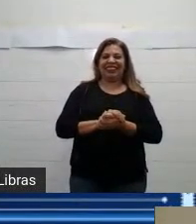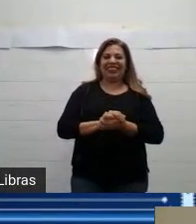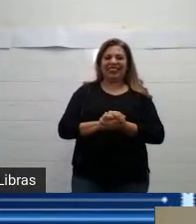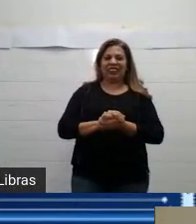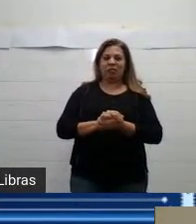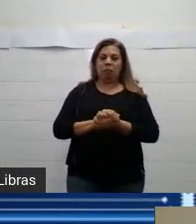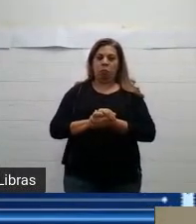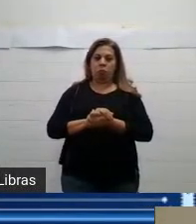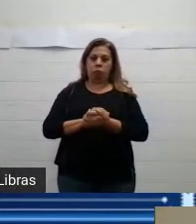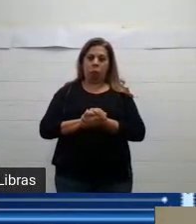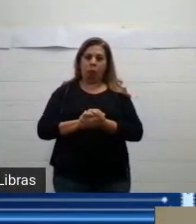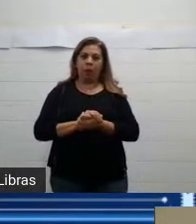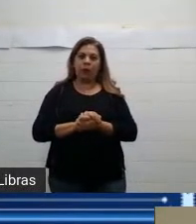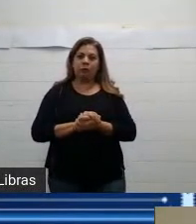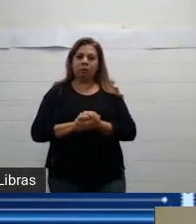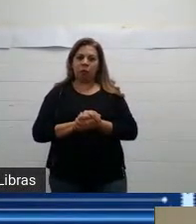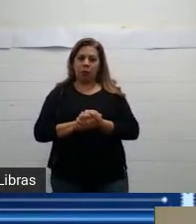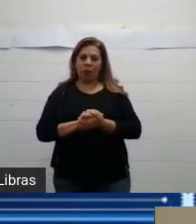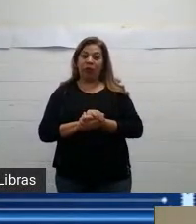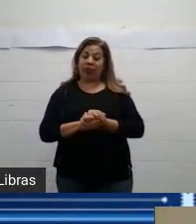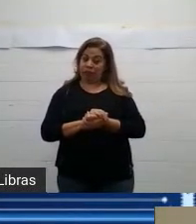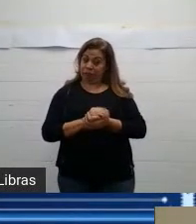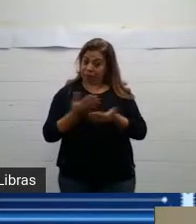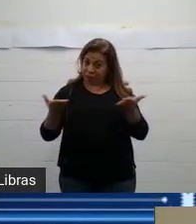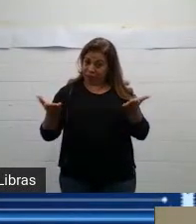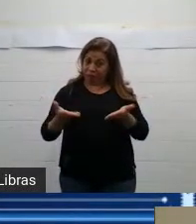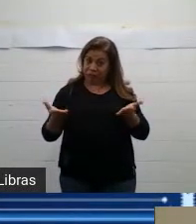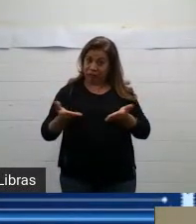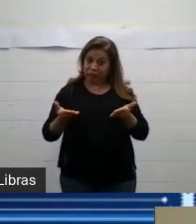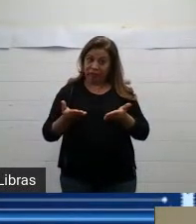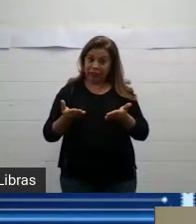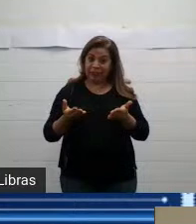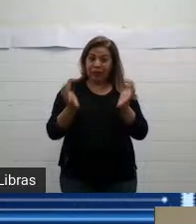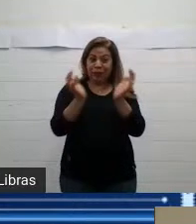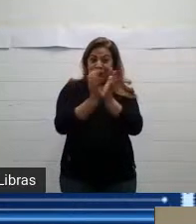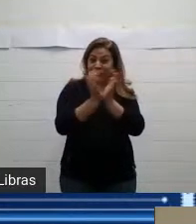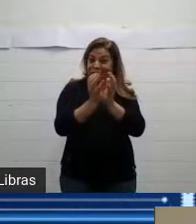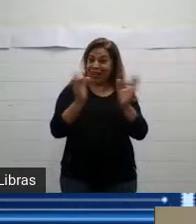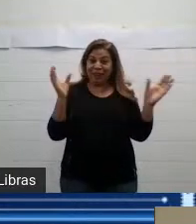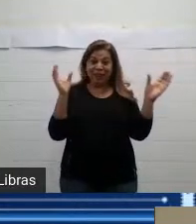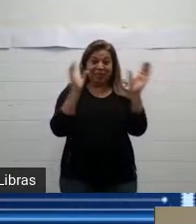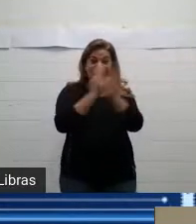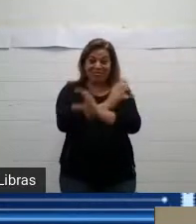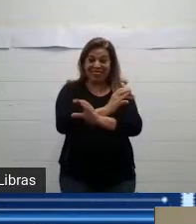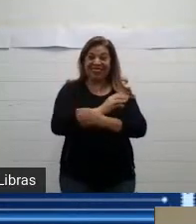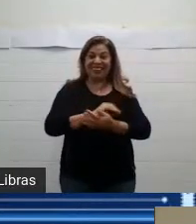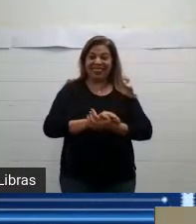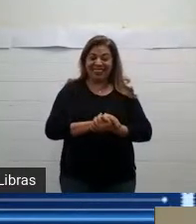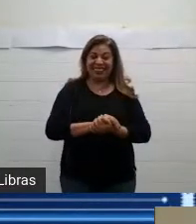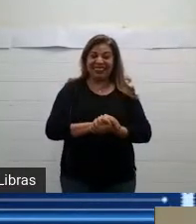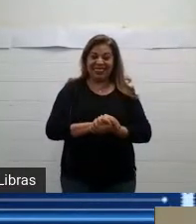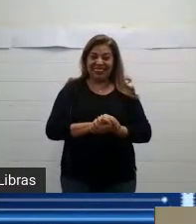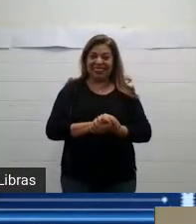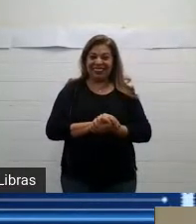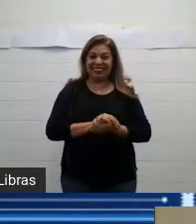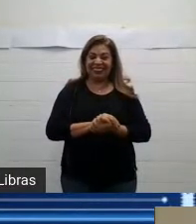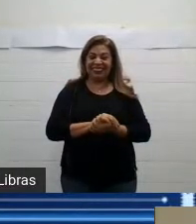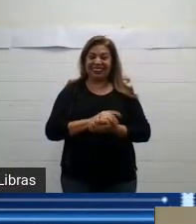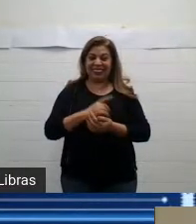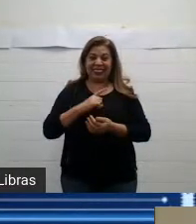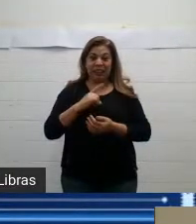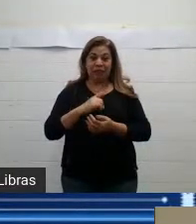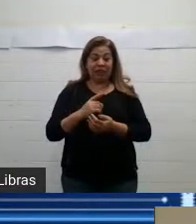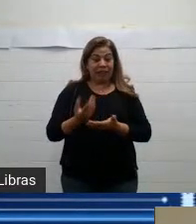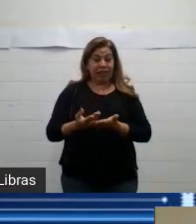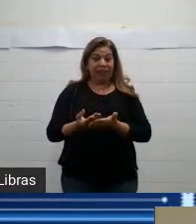Isso, agora o time está completo. Queria também registrar a